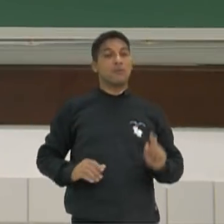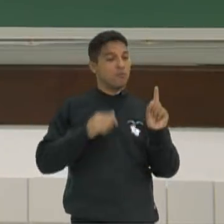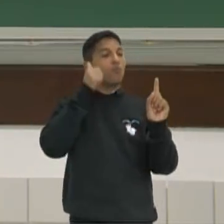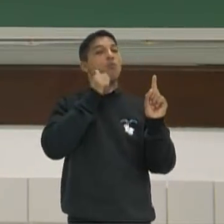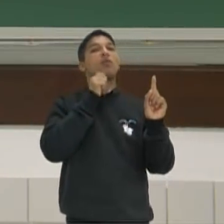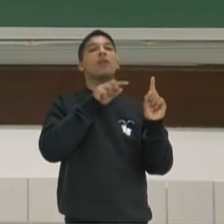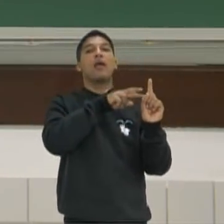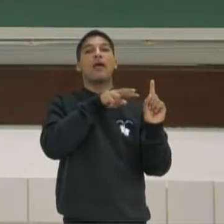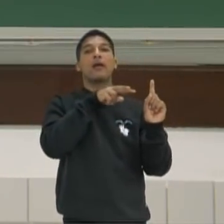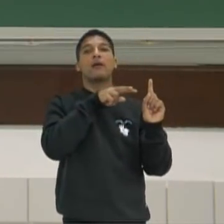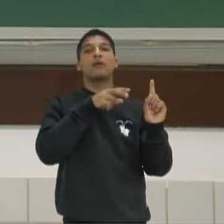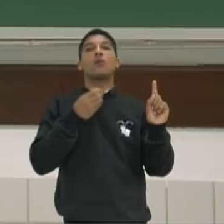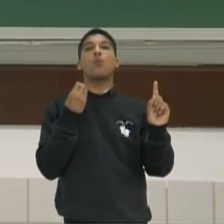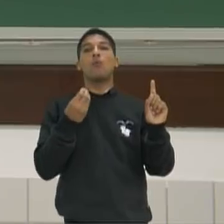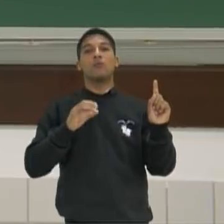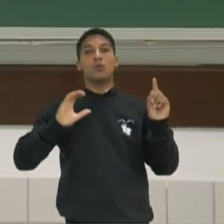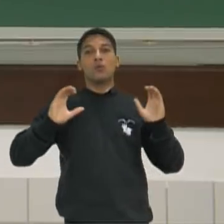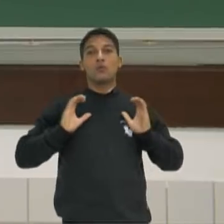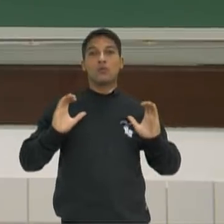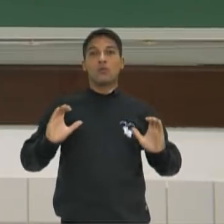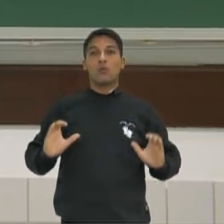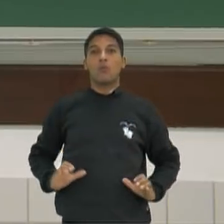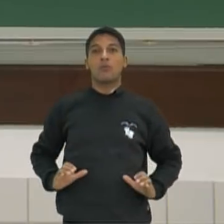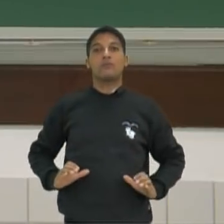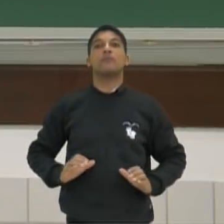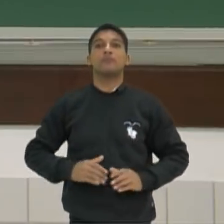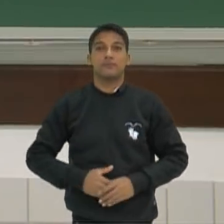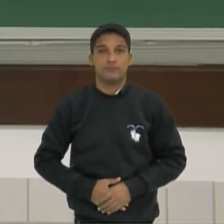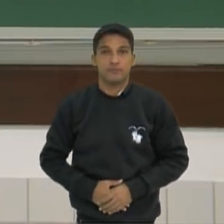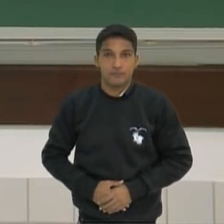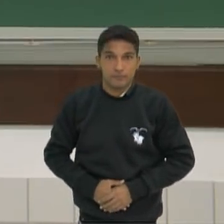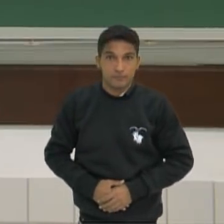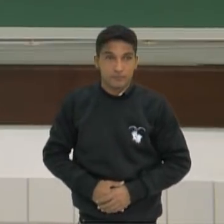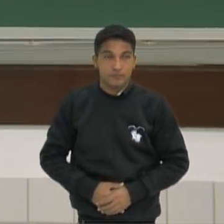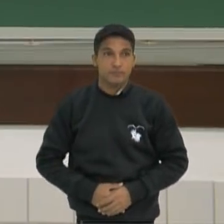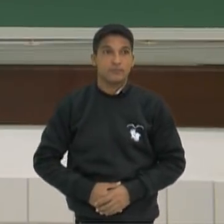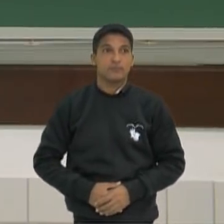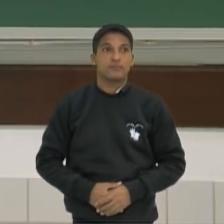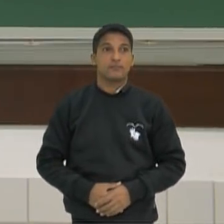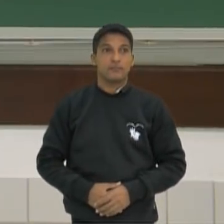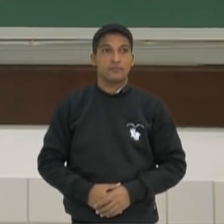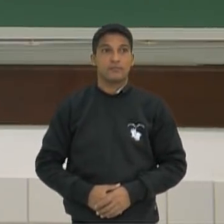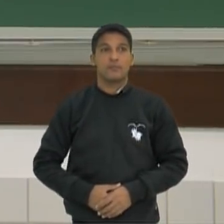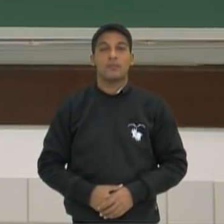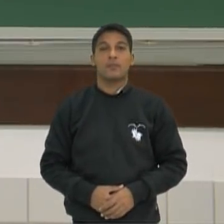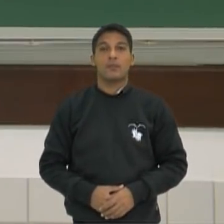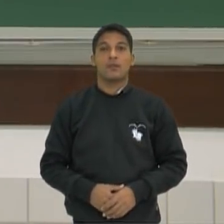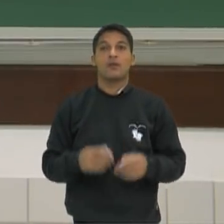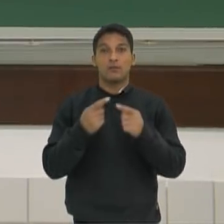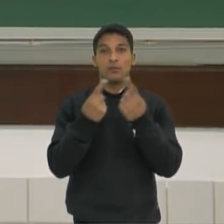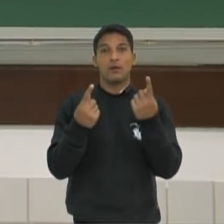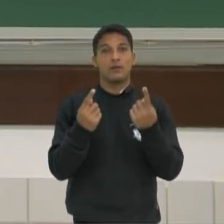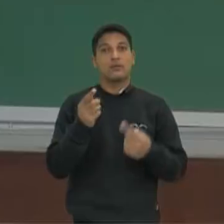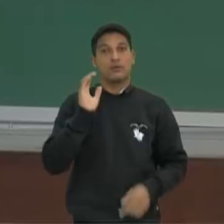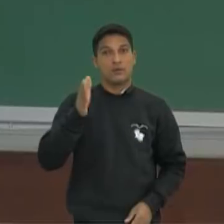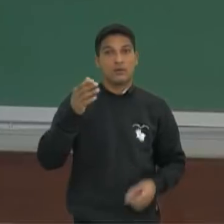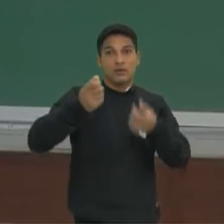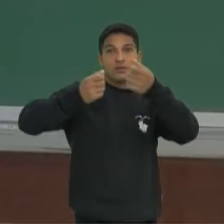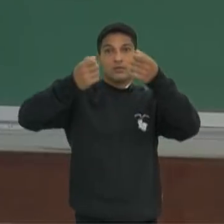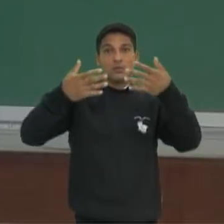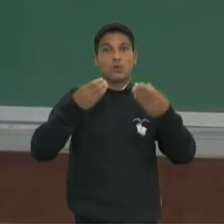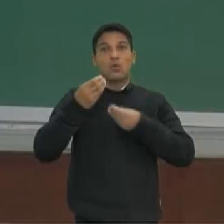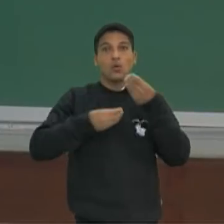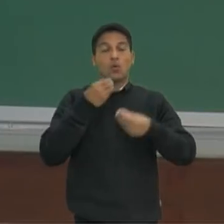por essa sociedade medieval. Mas, como a gente já falou um pouco sobre essa questão de como essas